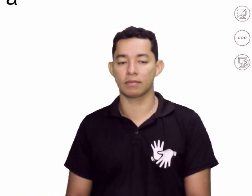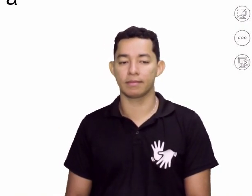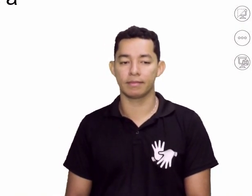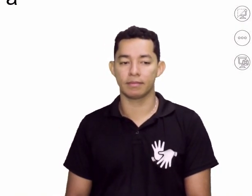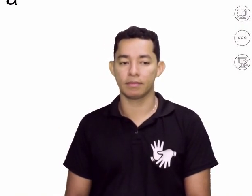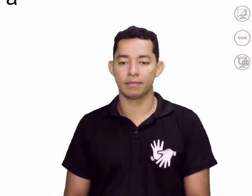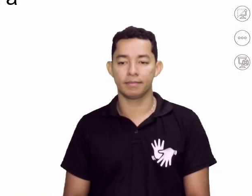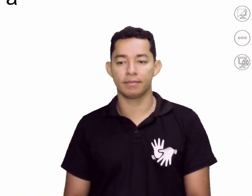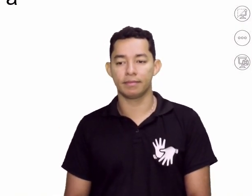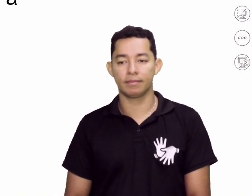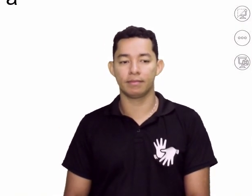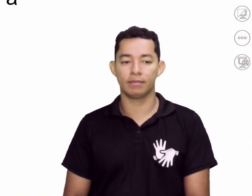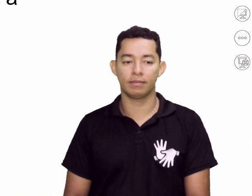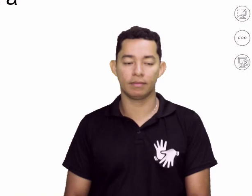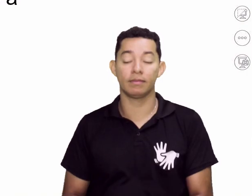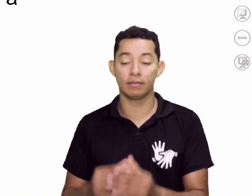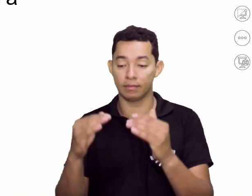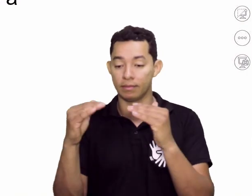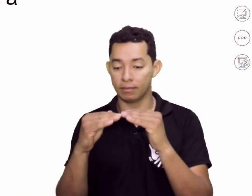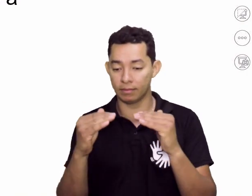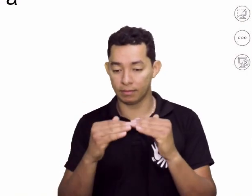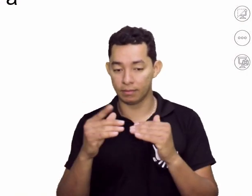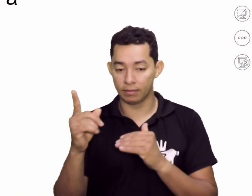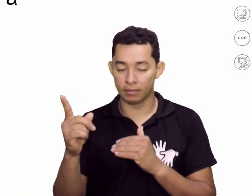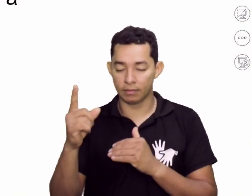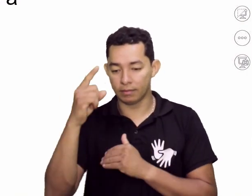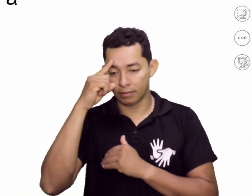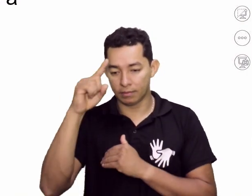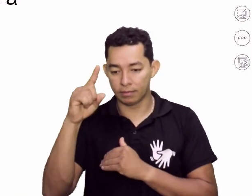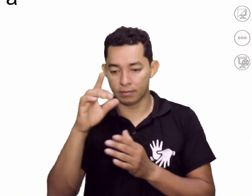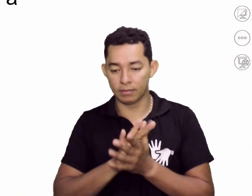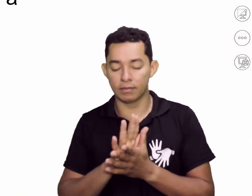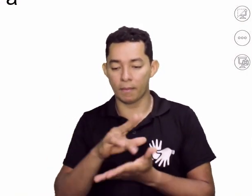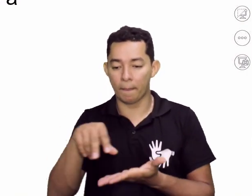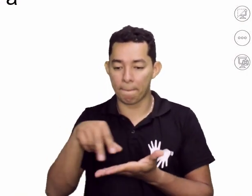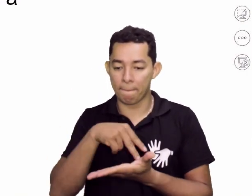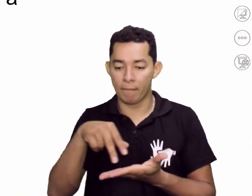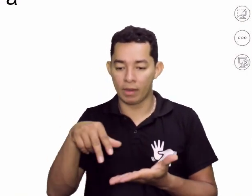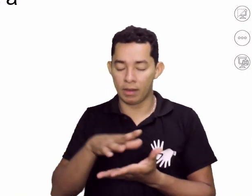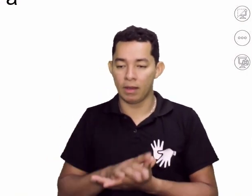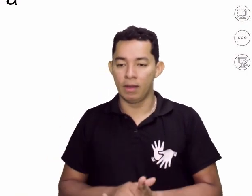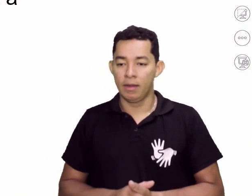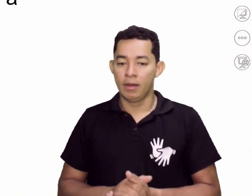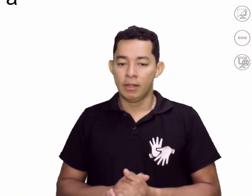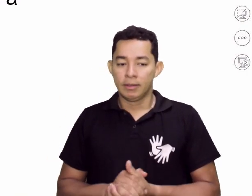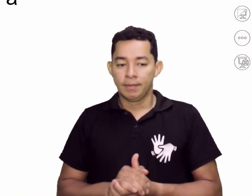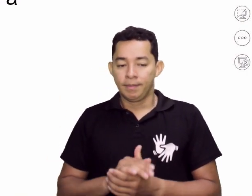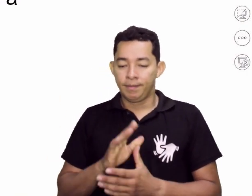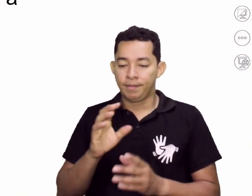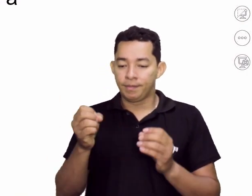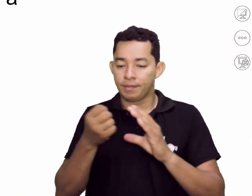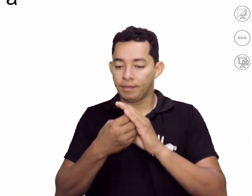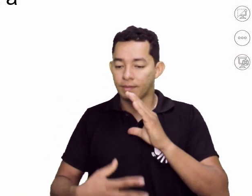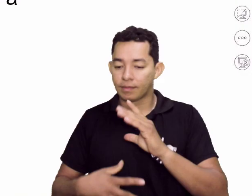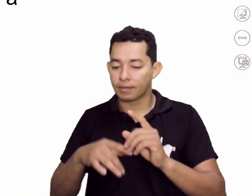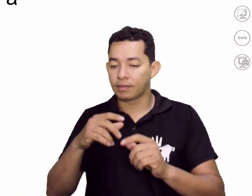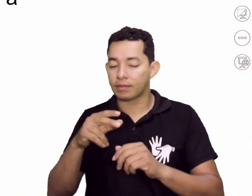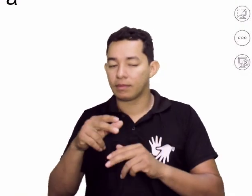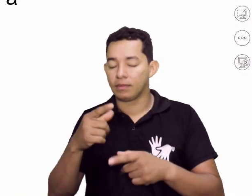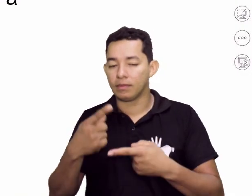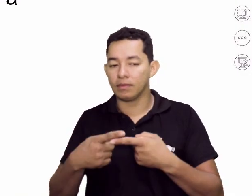De acordo com essa perspectiva, a dança contemporânea se caracteriza